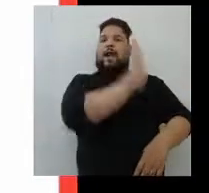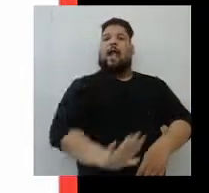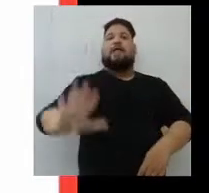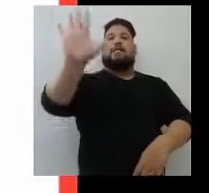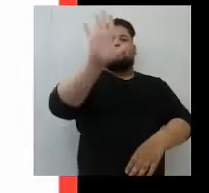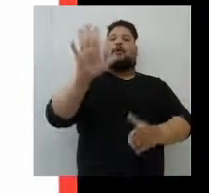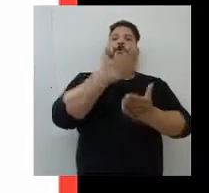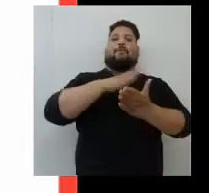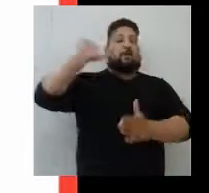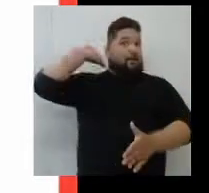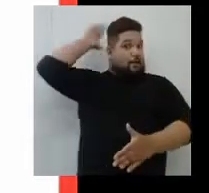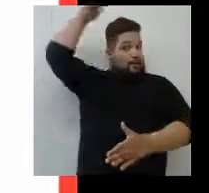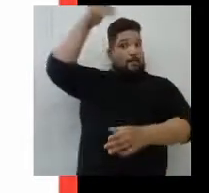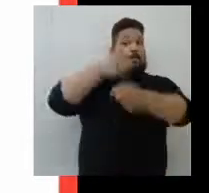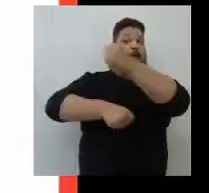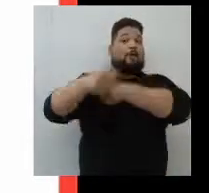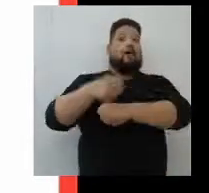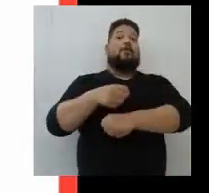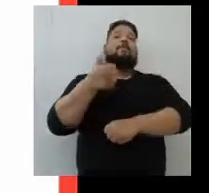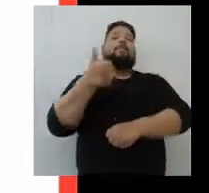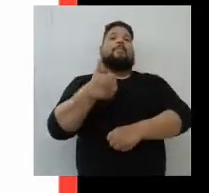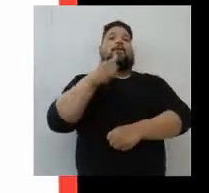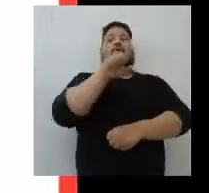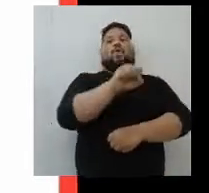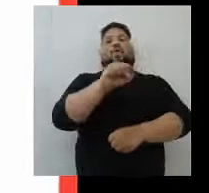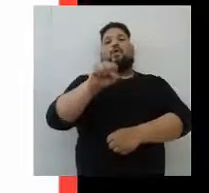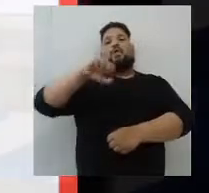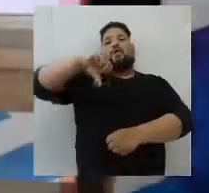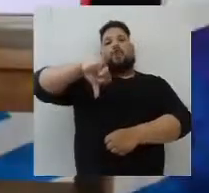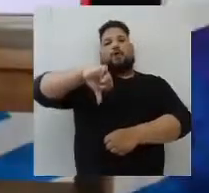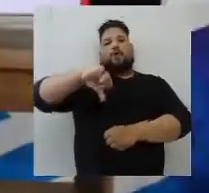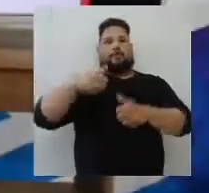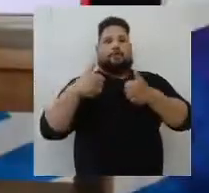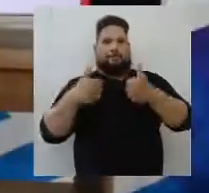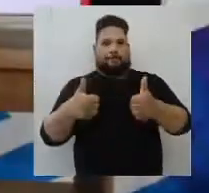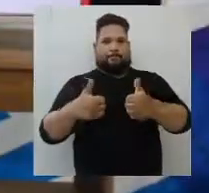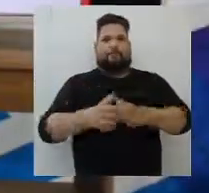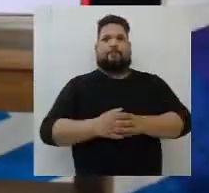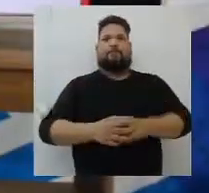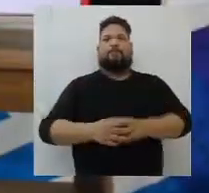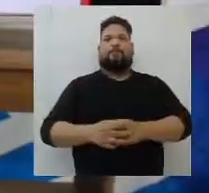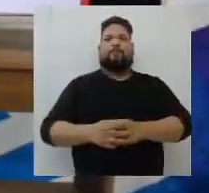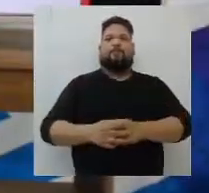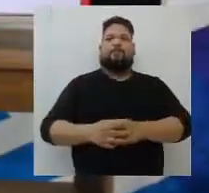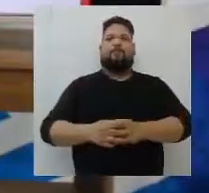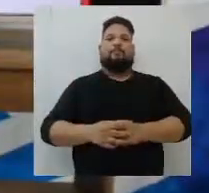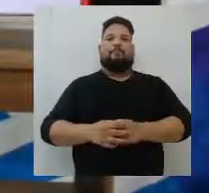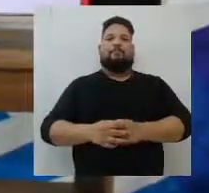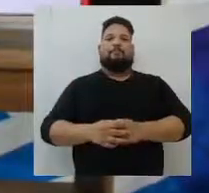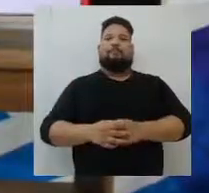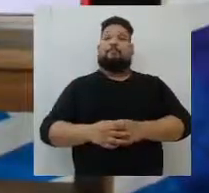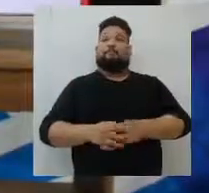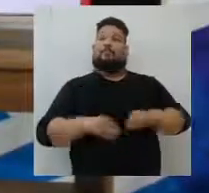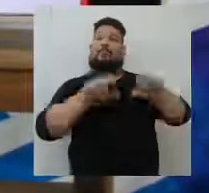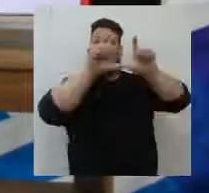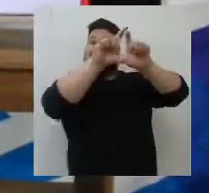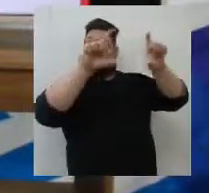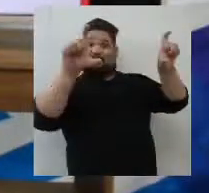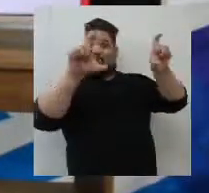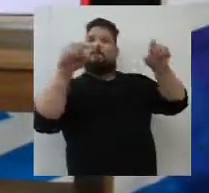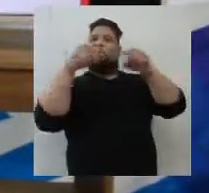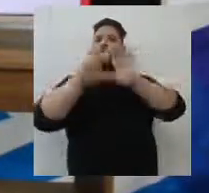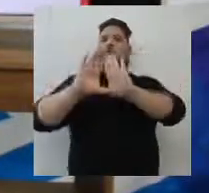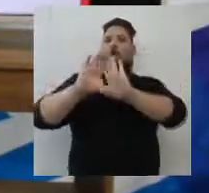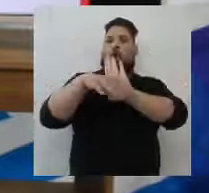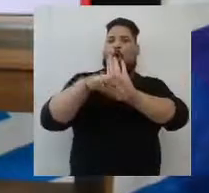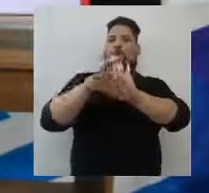em 1889. Tá? Volta para mim. Então, essa é a definição mais precisa